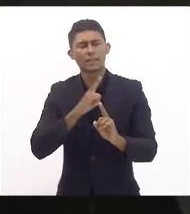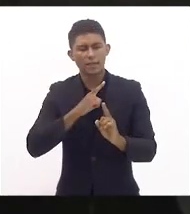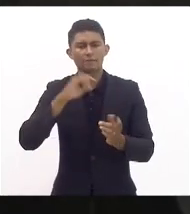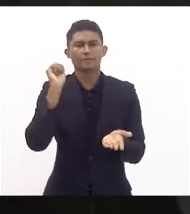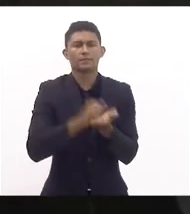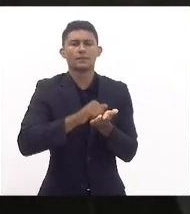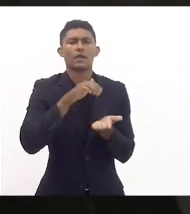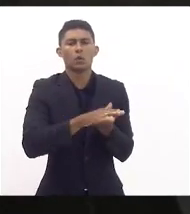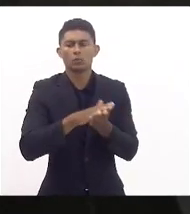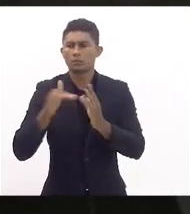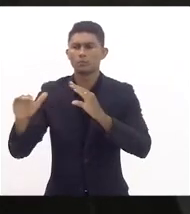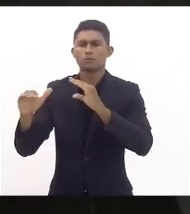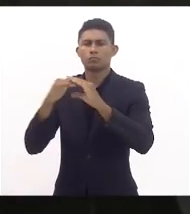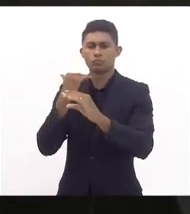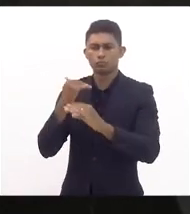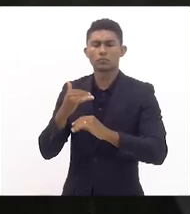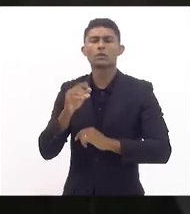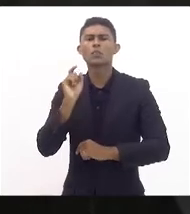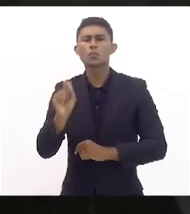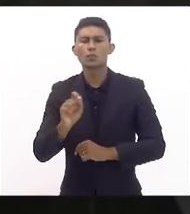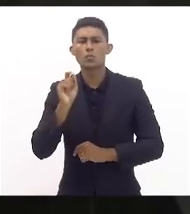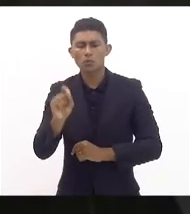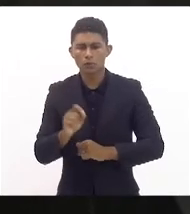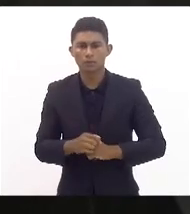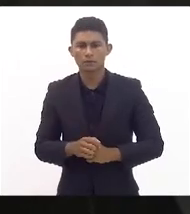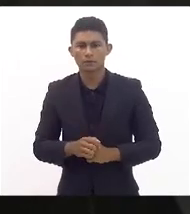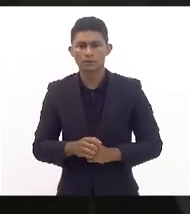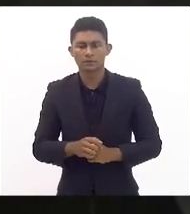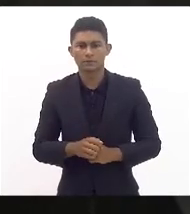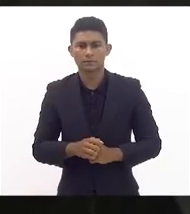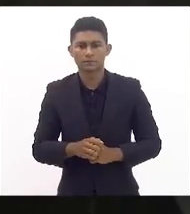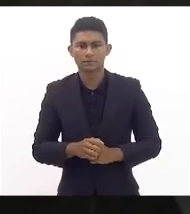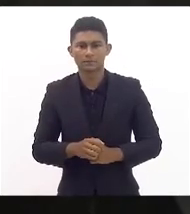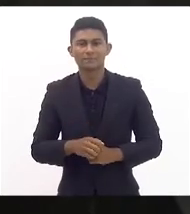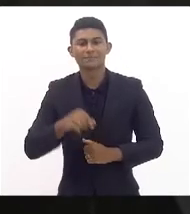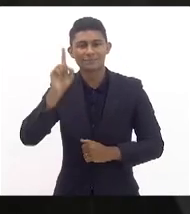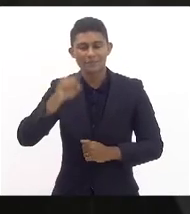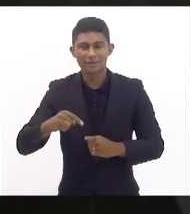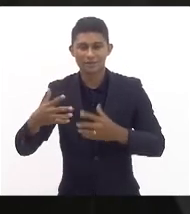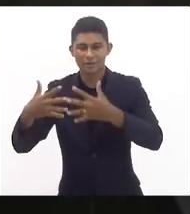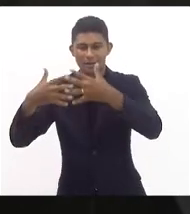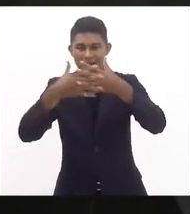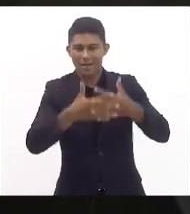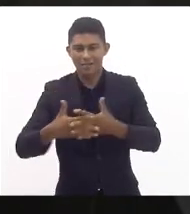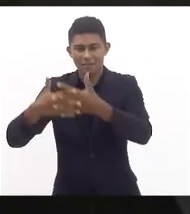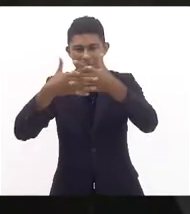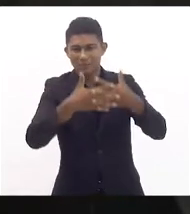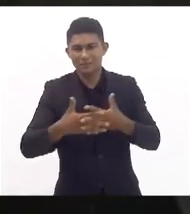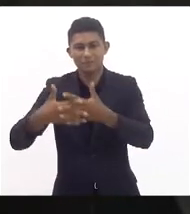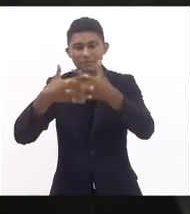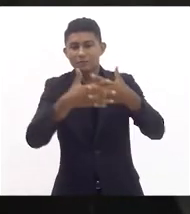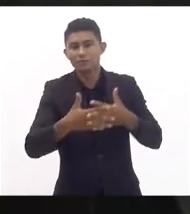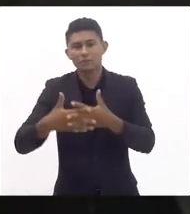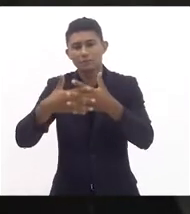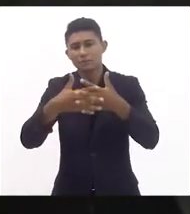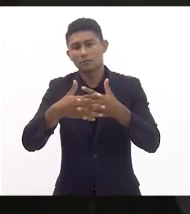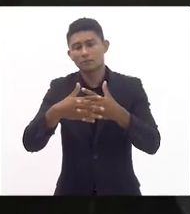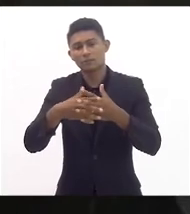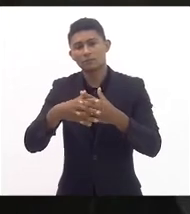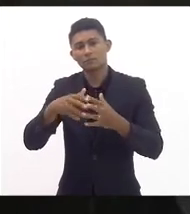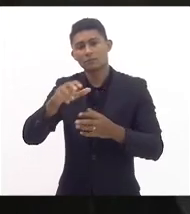a respeito do uso do caminhão Vacol, não é, popularmente conhecido